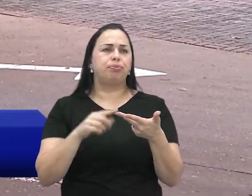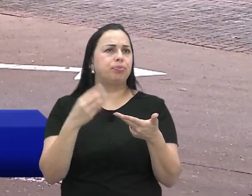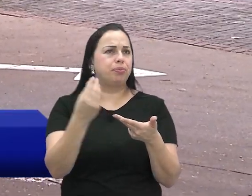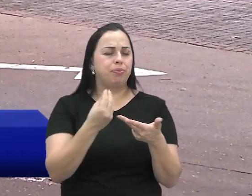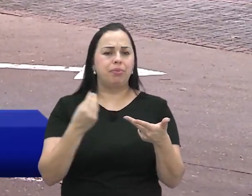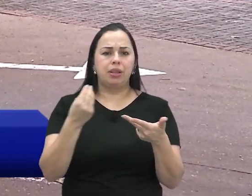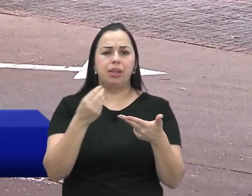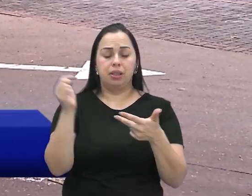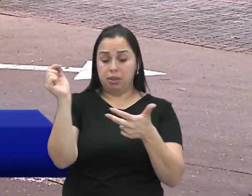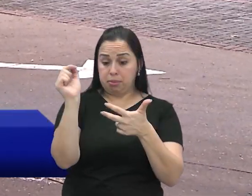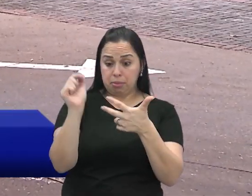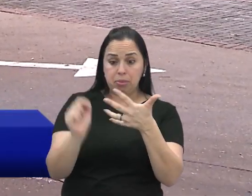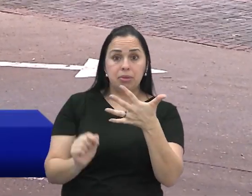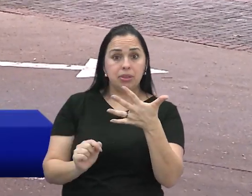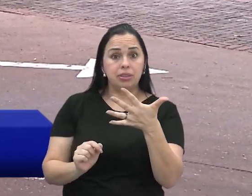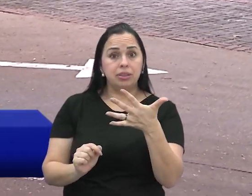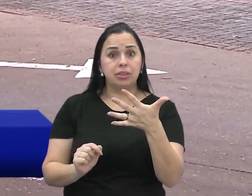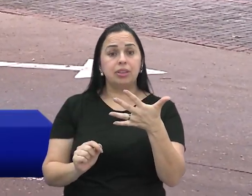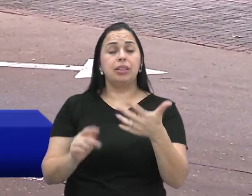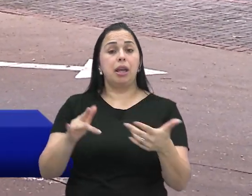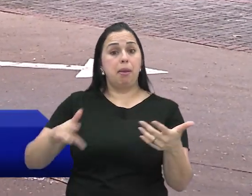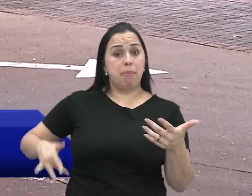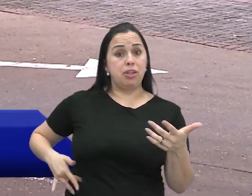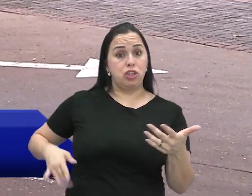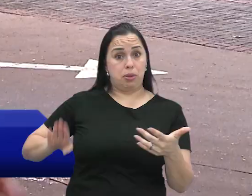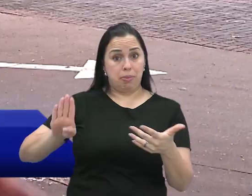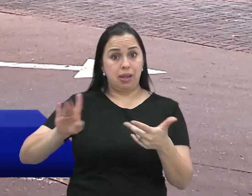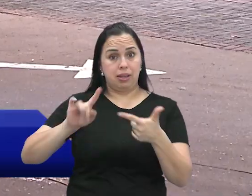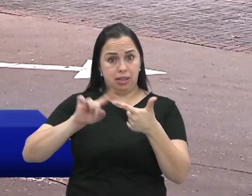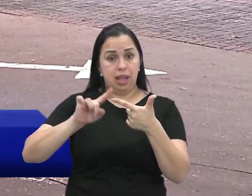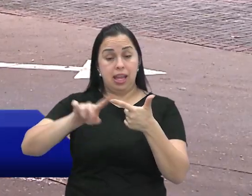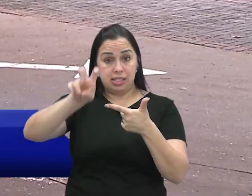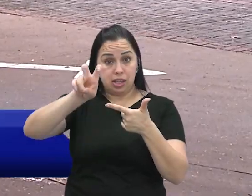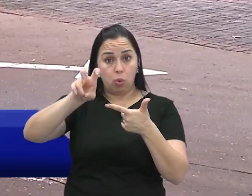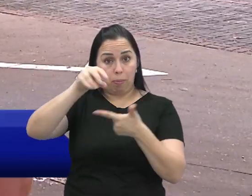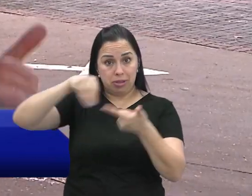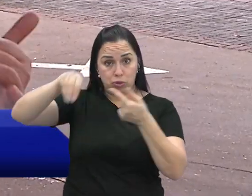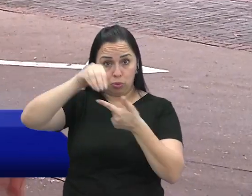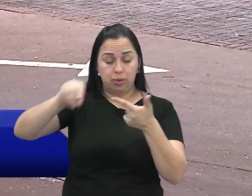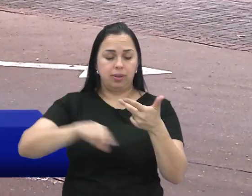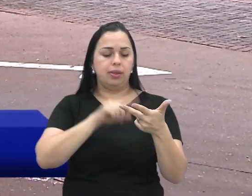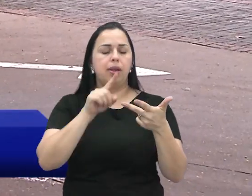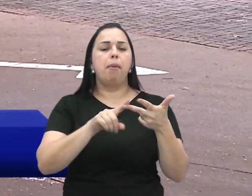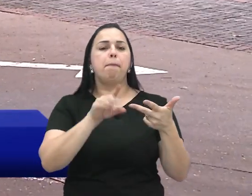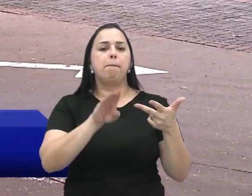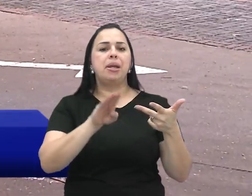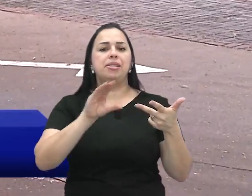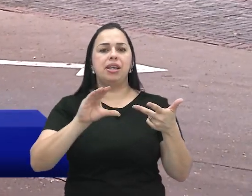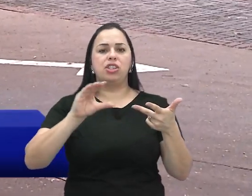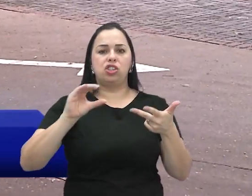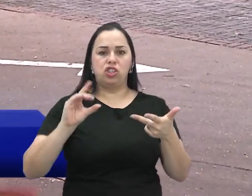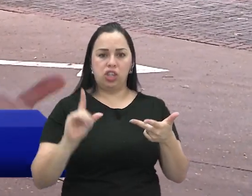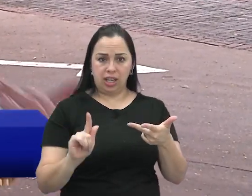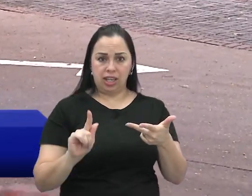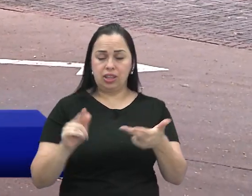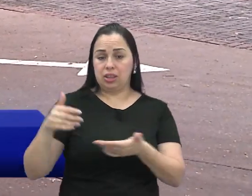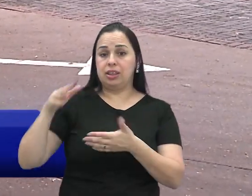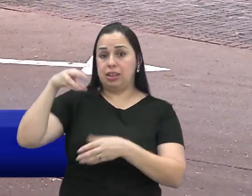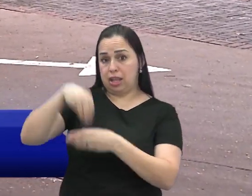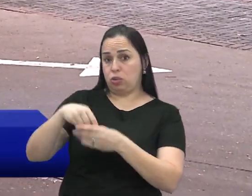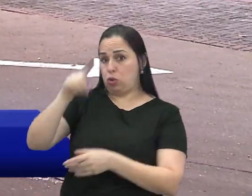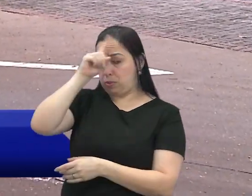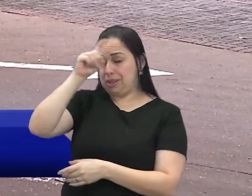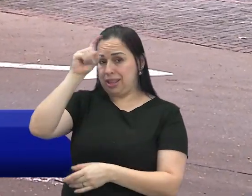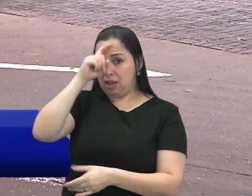coqueluche, hemófilos influenza tipo B e hepatite B, é uma vacina pentavalente. Fazer vacina de BCG no